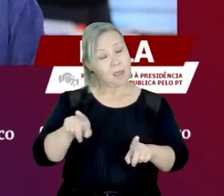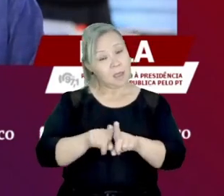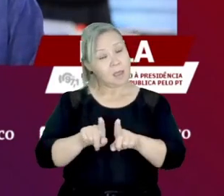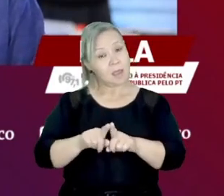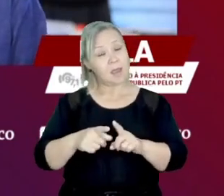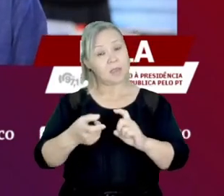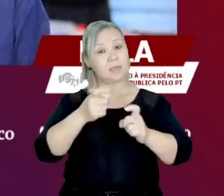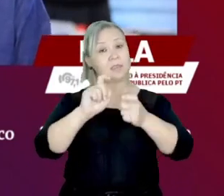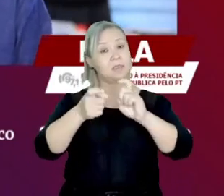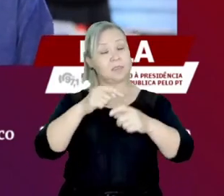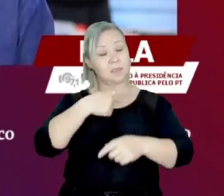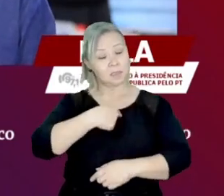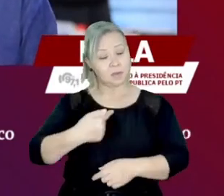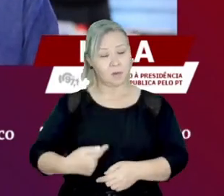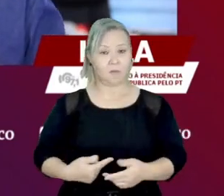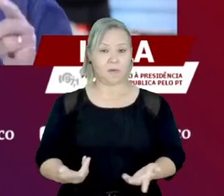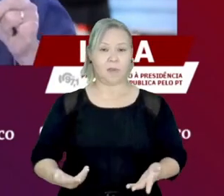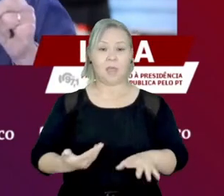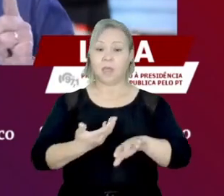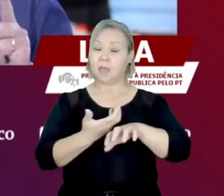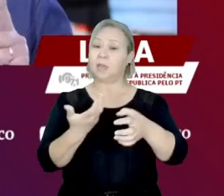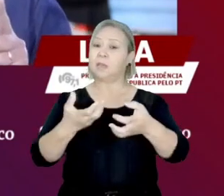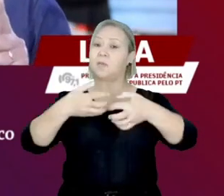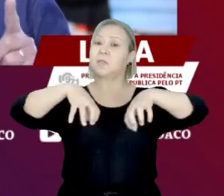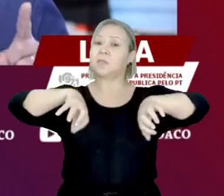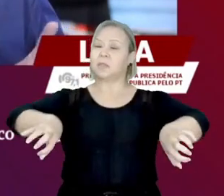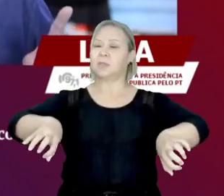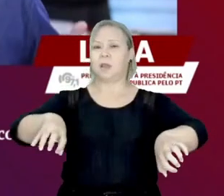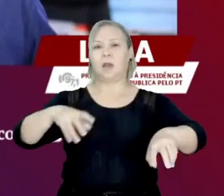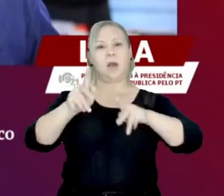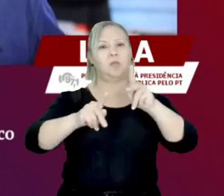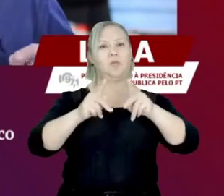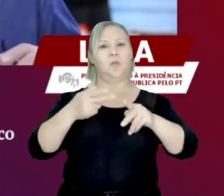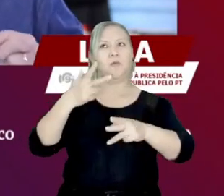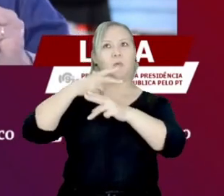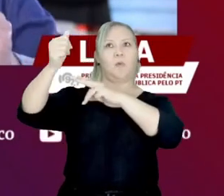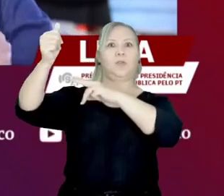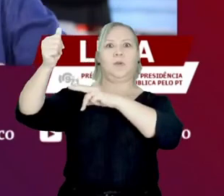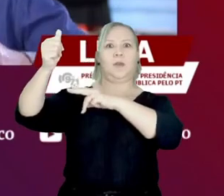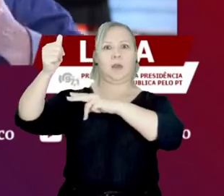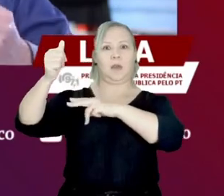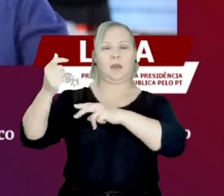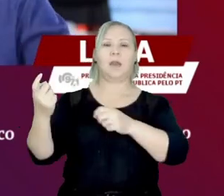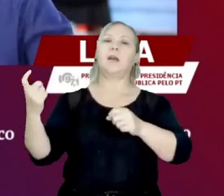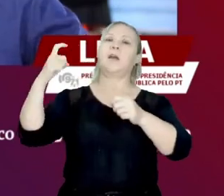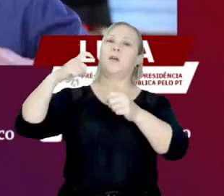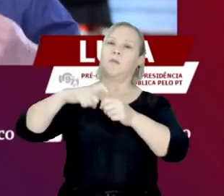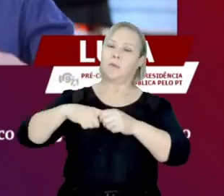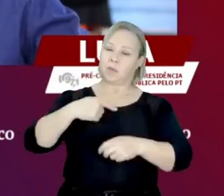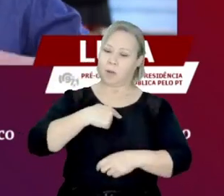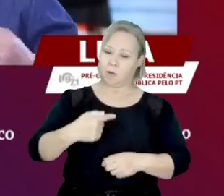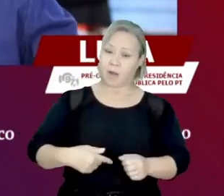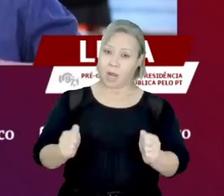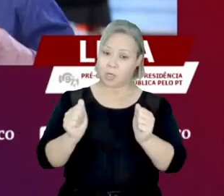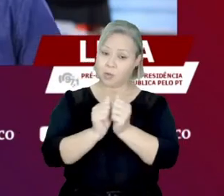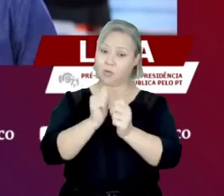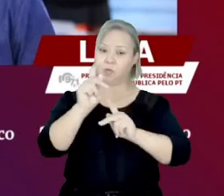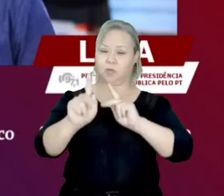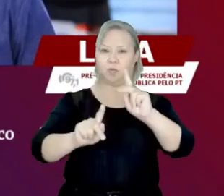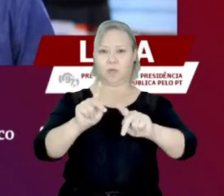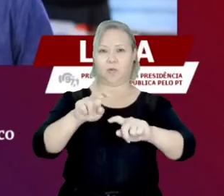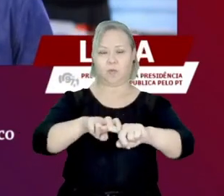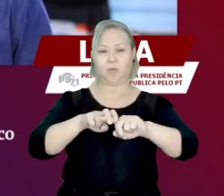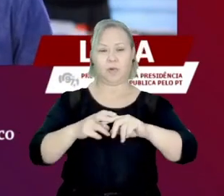criamos o orçamento participativo, que foi adotado pela ONU como o melhor exemplo de geração de recursos